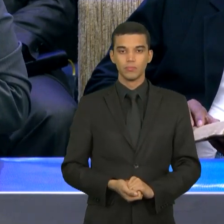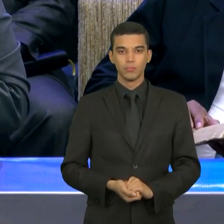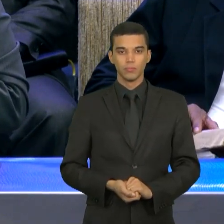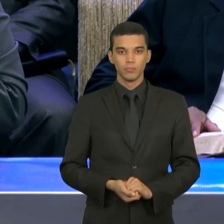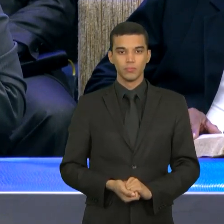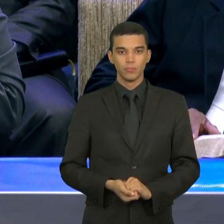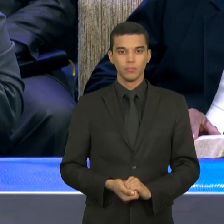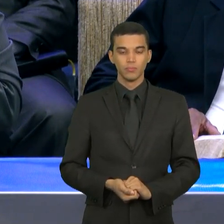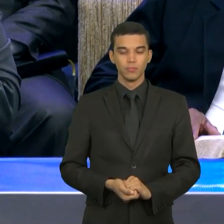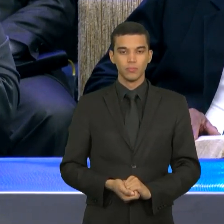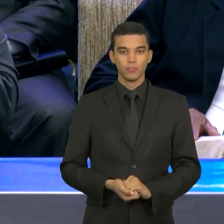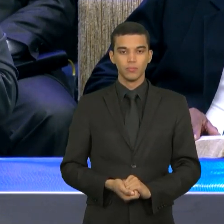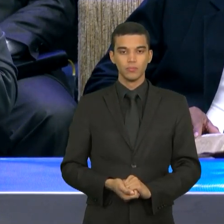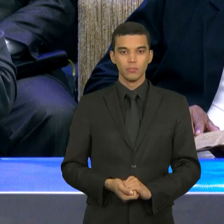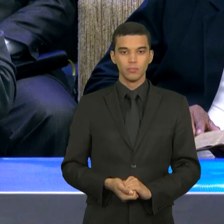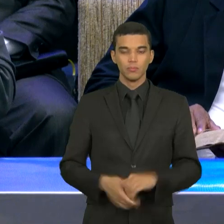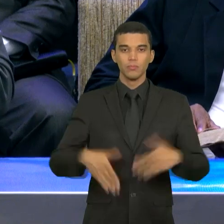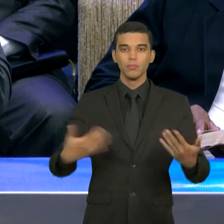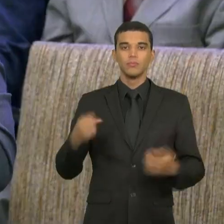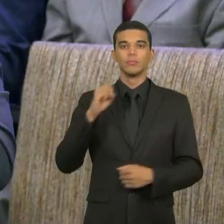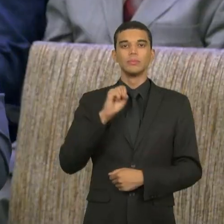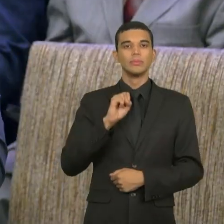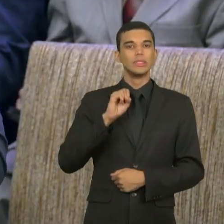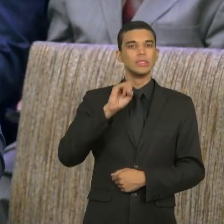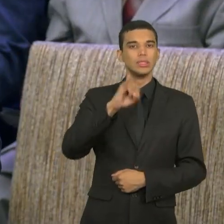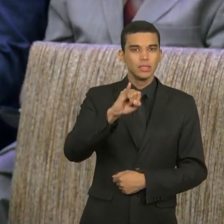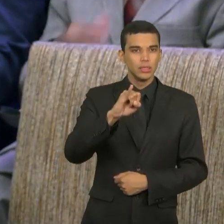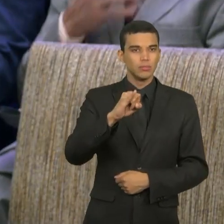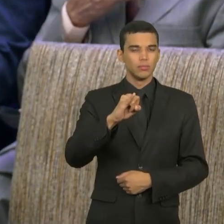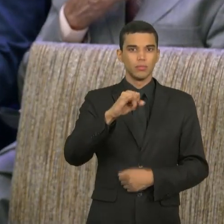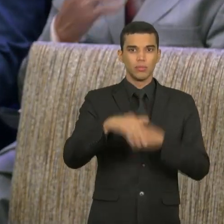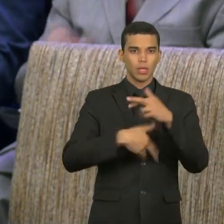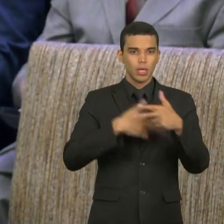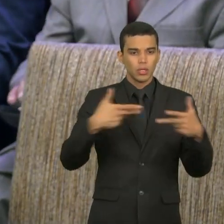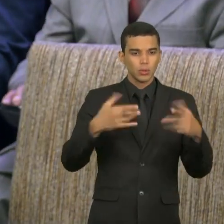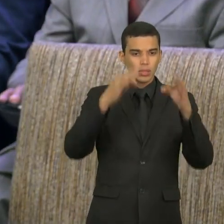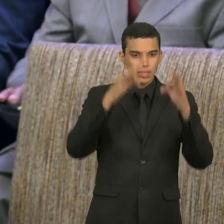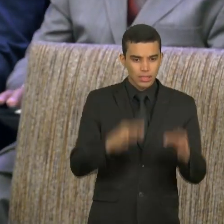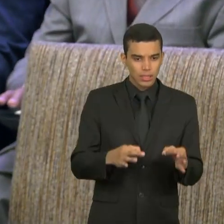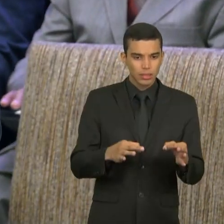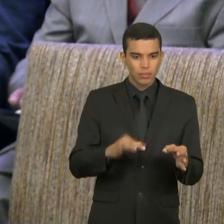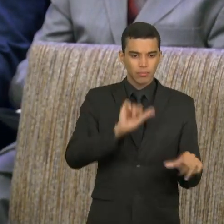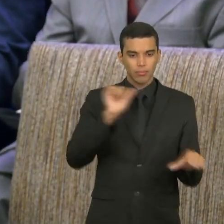que poderá fazer o justo amém